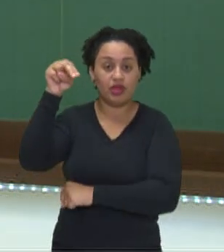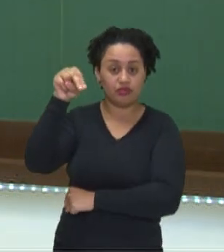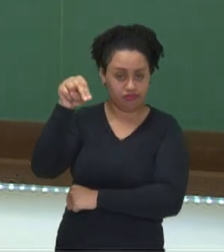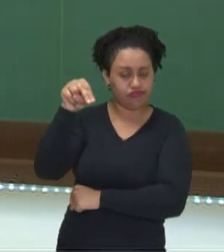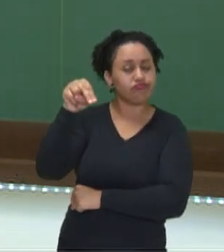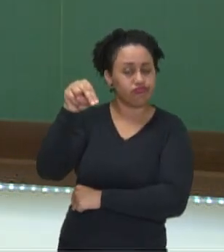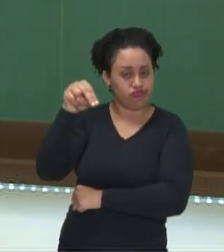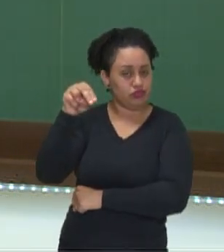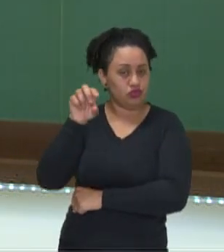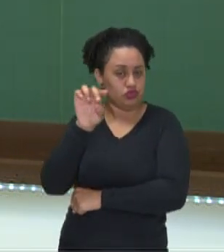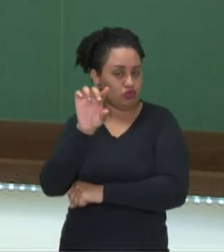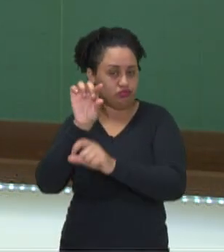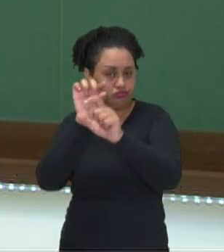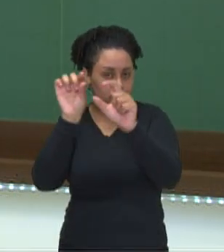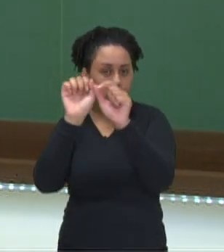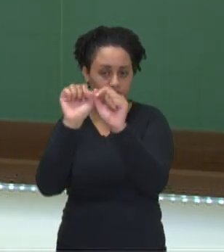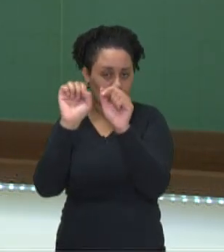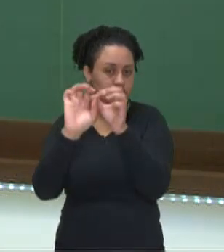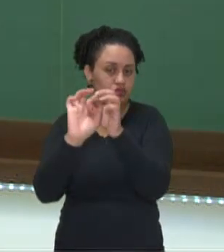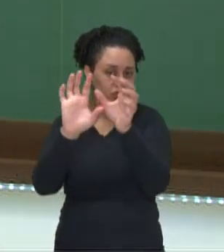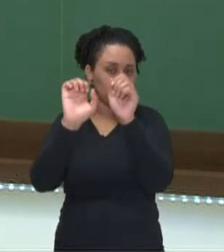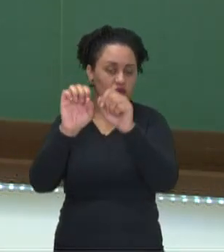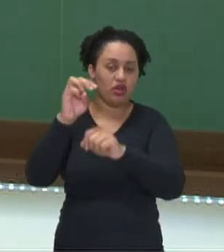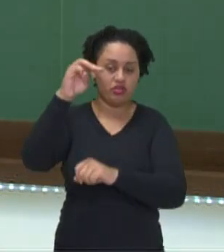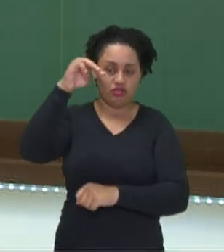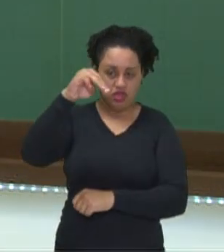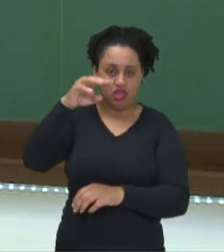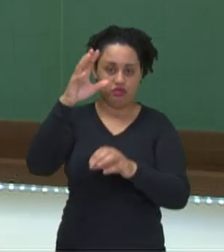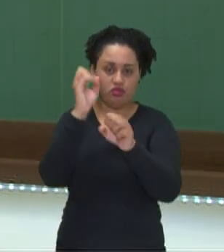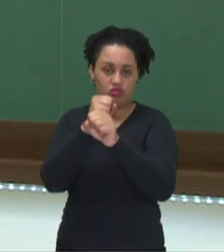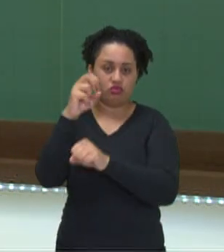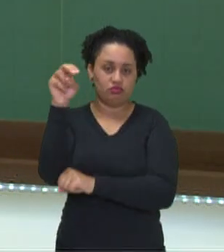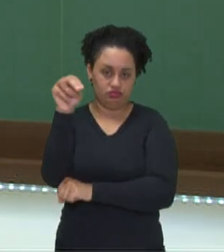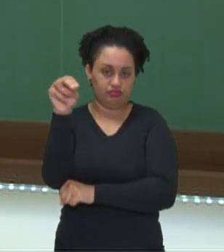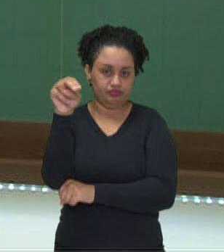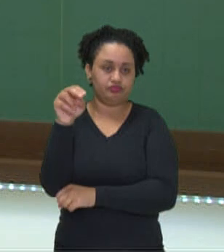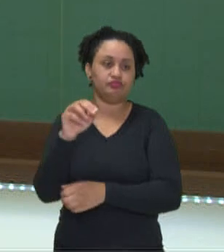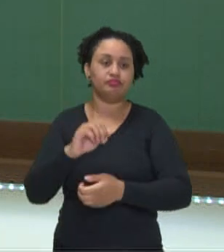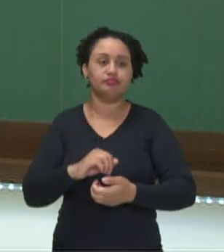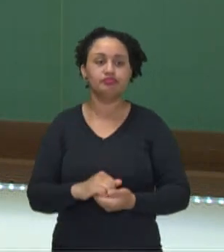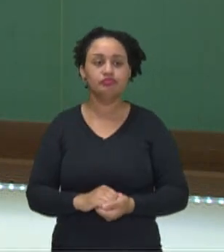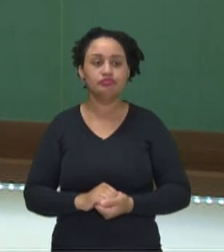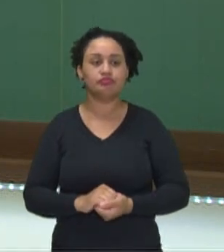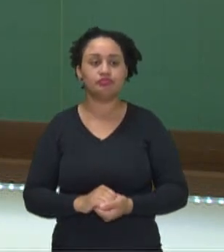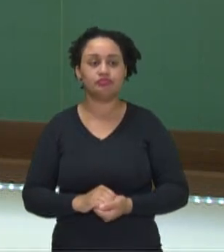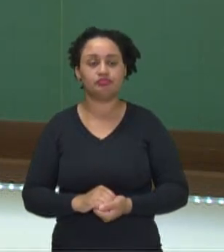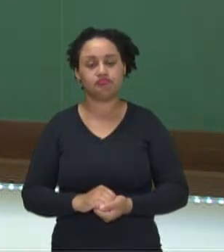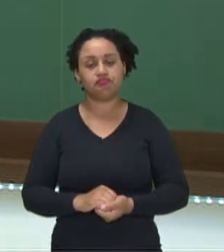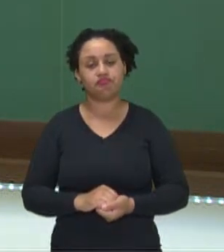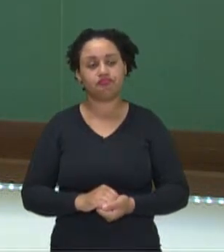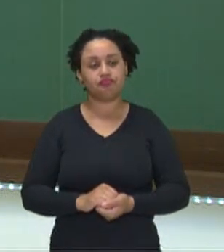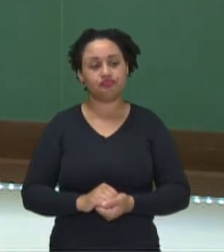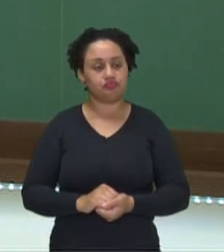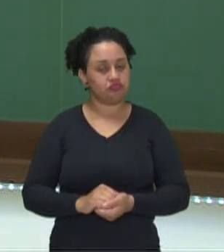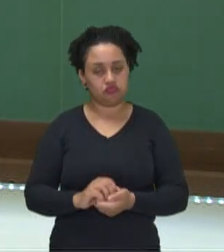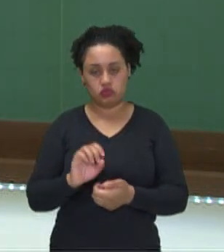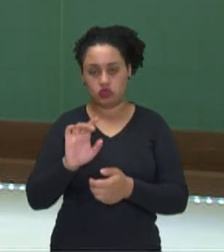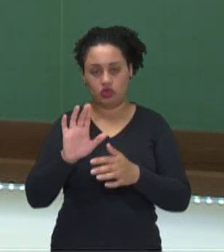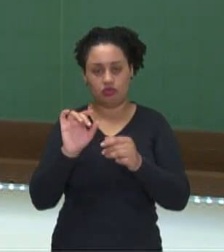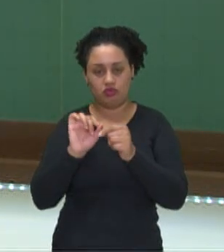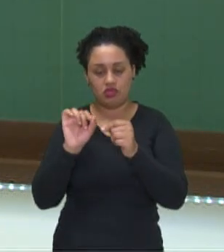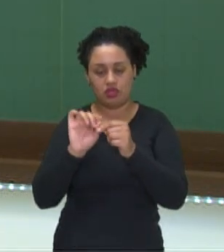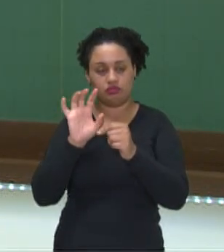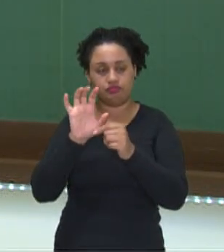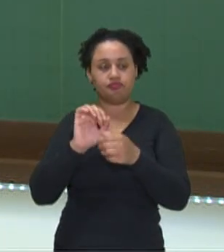seja, conservamos a base mais 3 e somamos os expoentes, m mais n. Só isso,